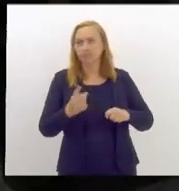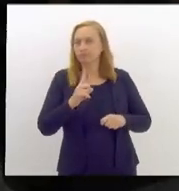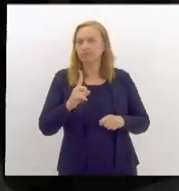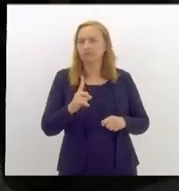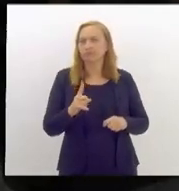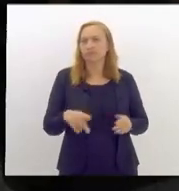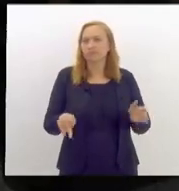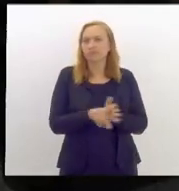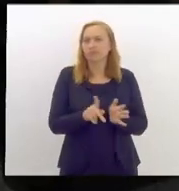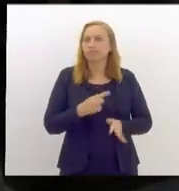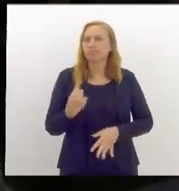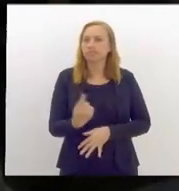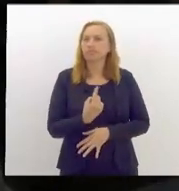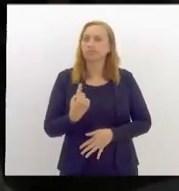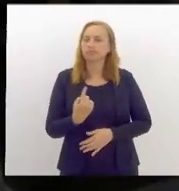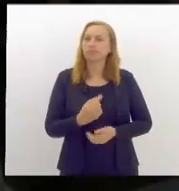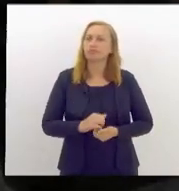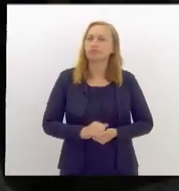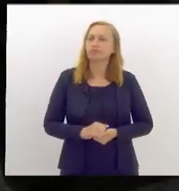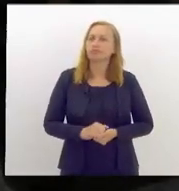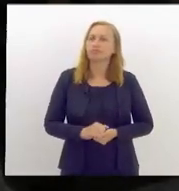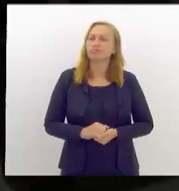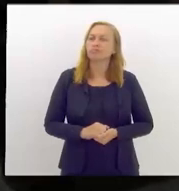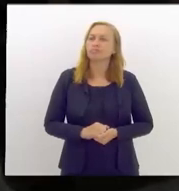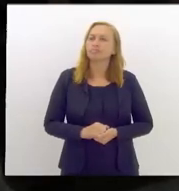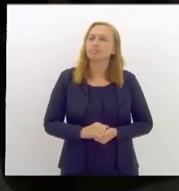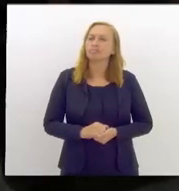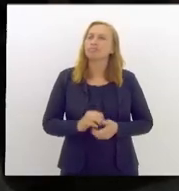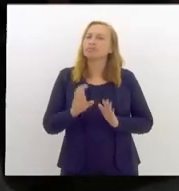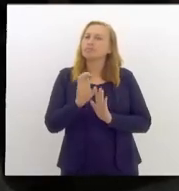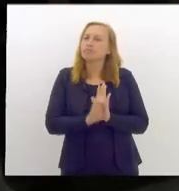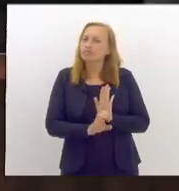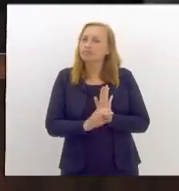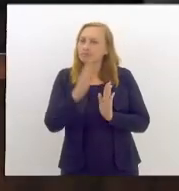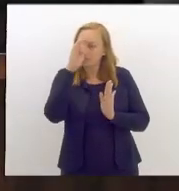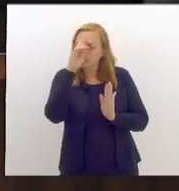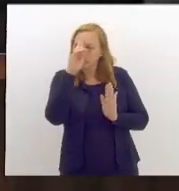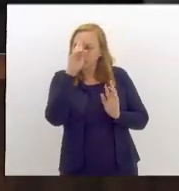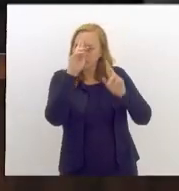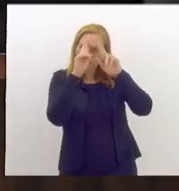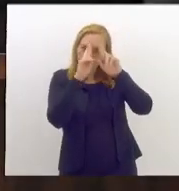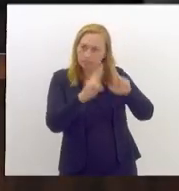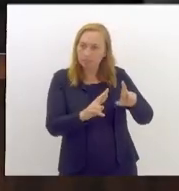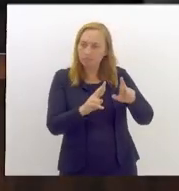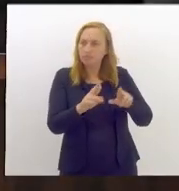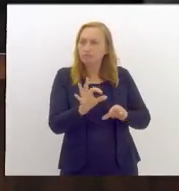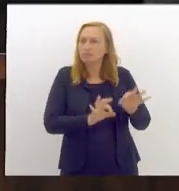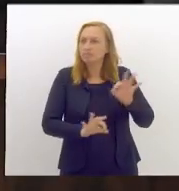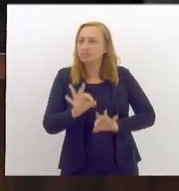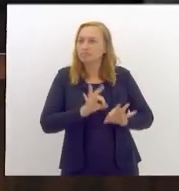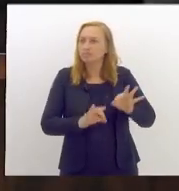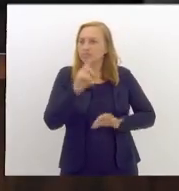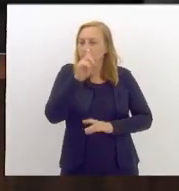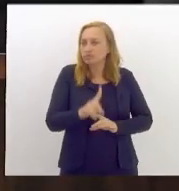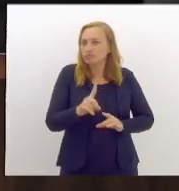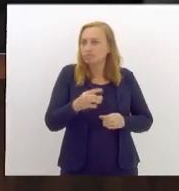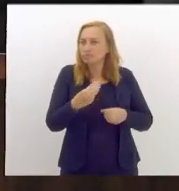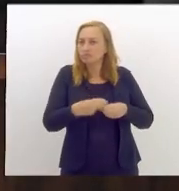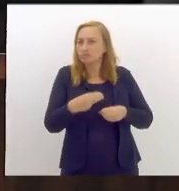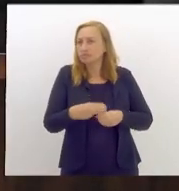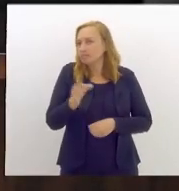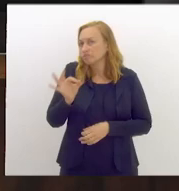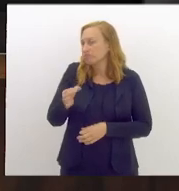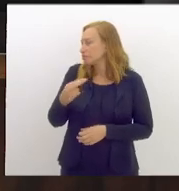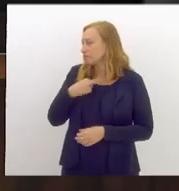necessariamente é do órgão ambiental Estadual diz para respeitar o plano é diretor municipal mas é lógico